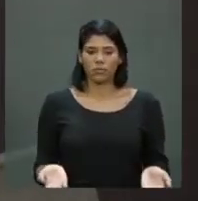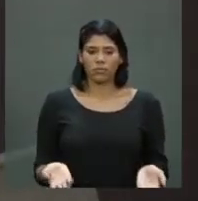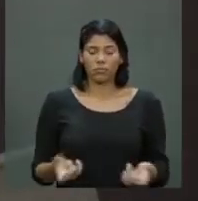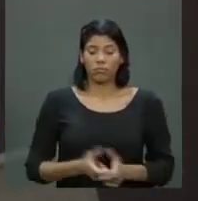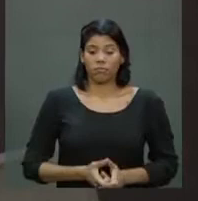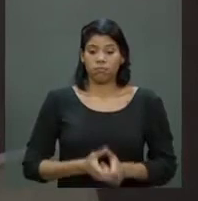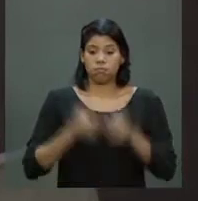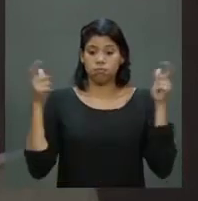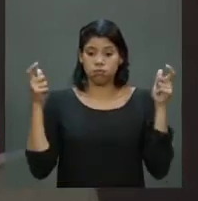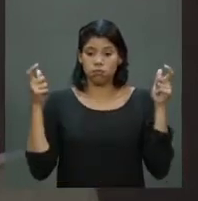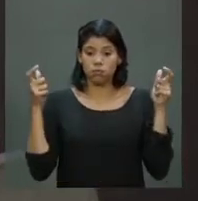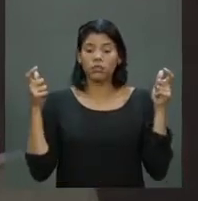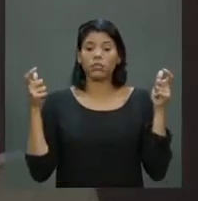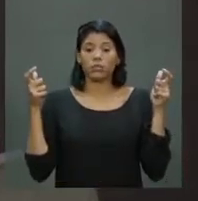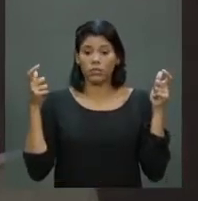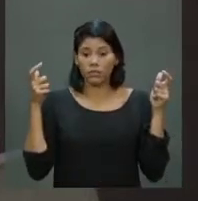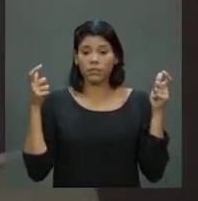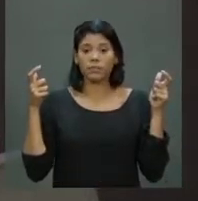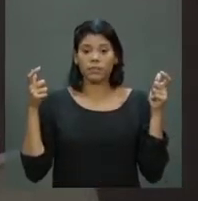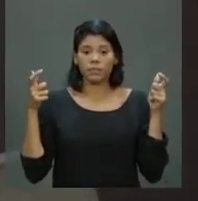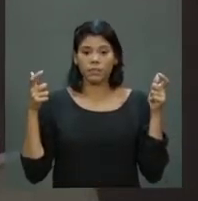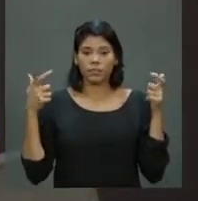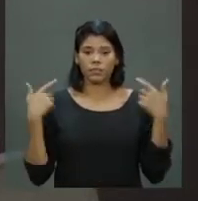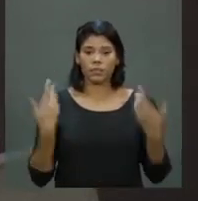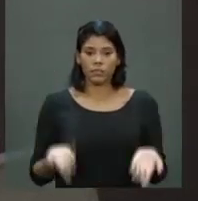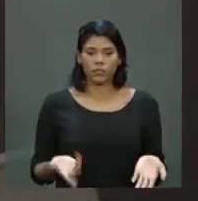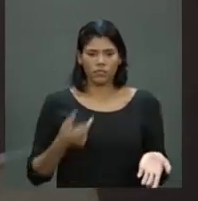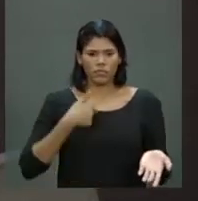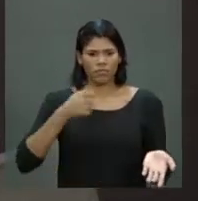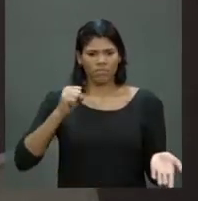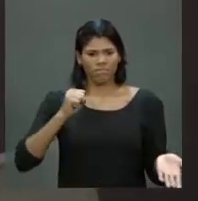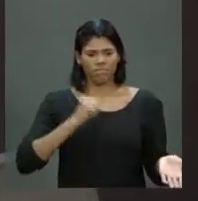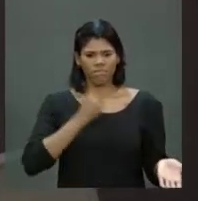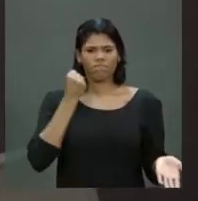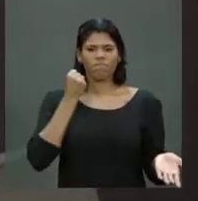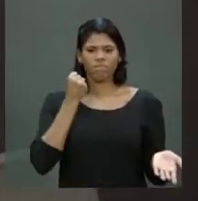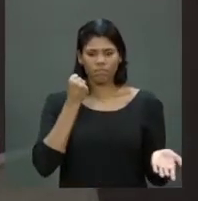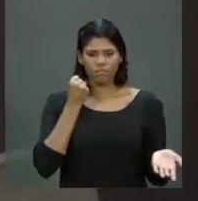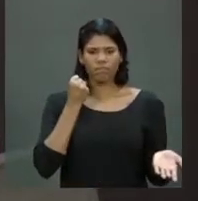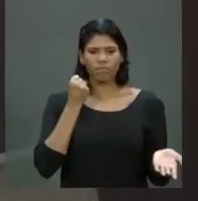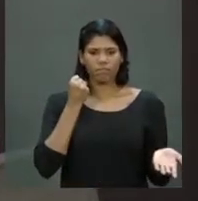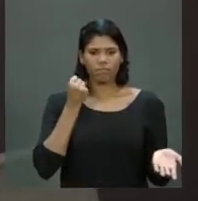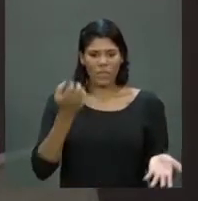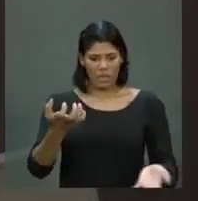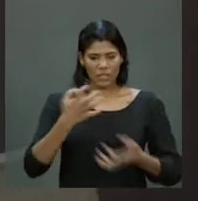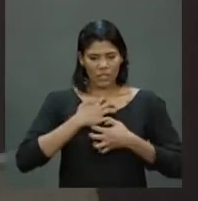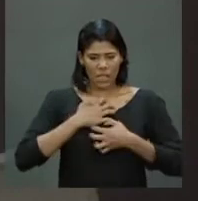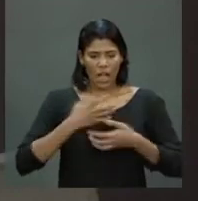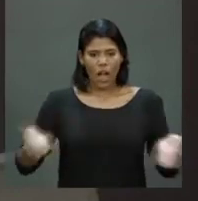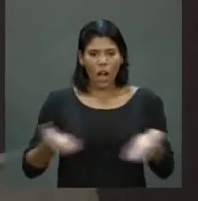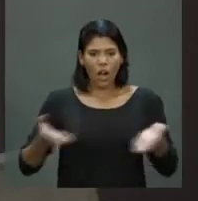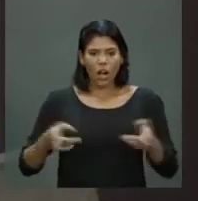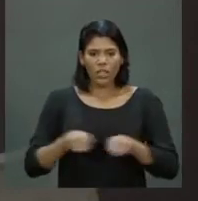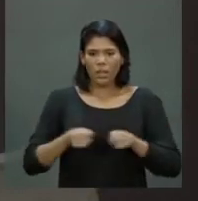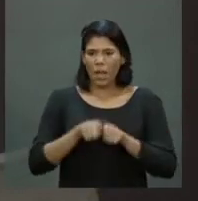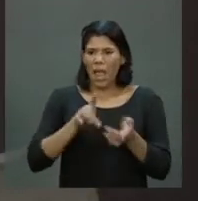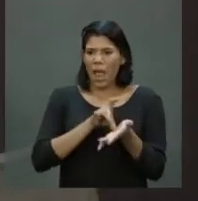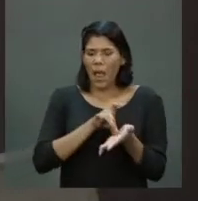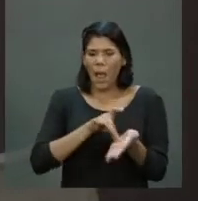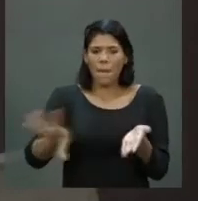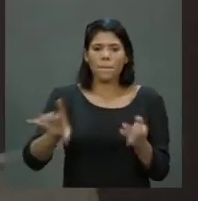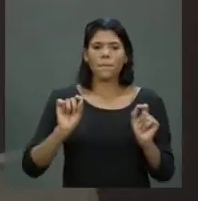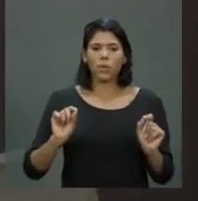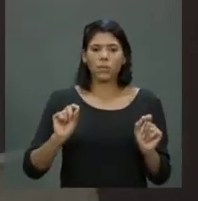semestre, em razão da indignação que me toma e do repúdio às